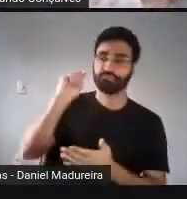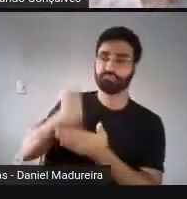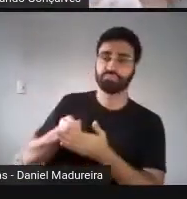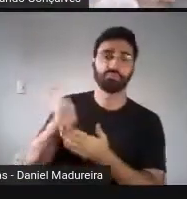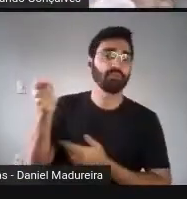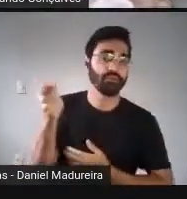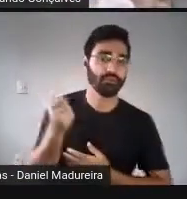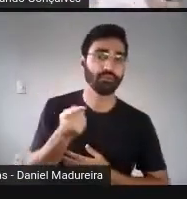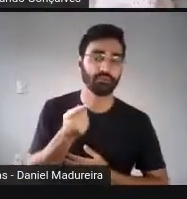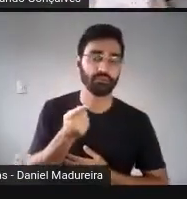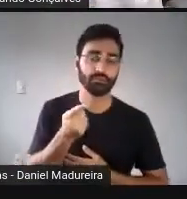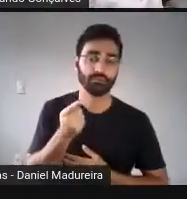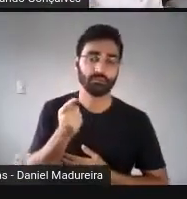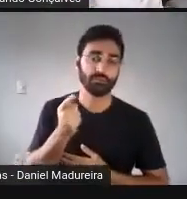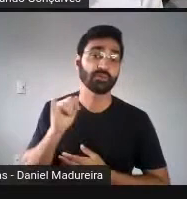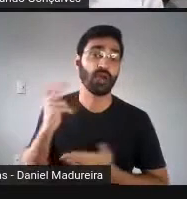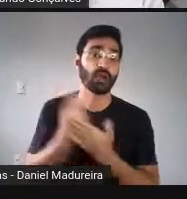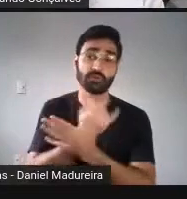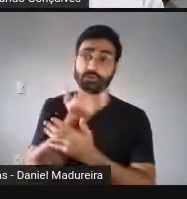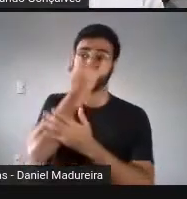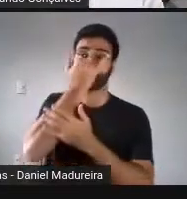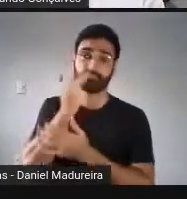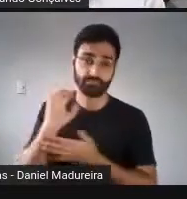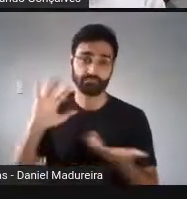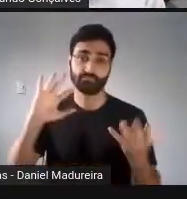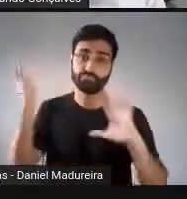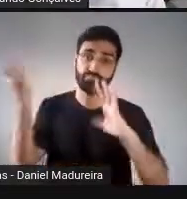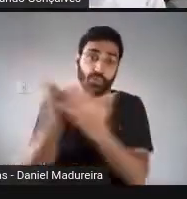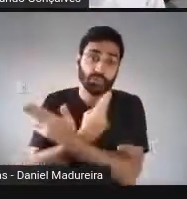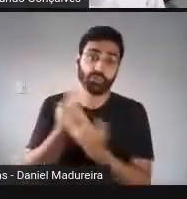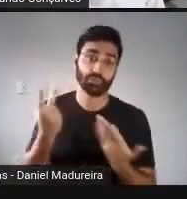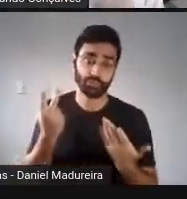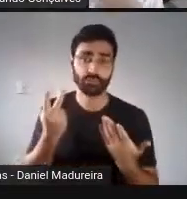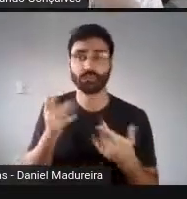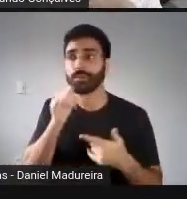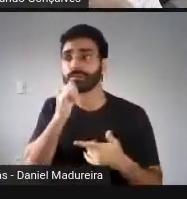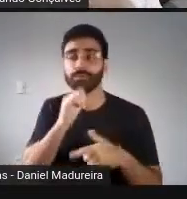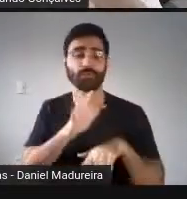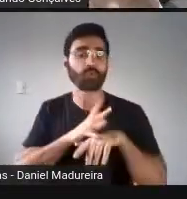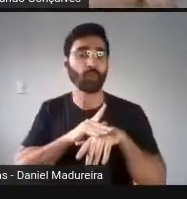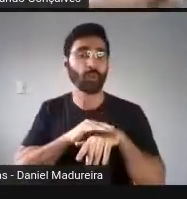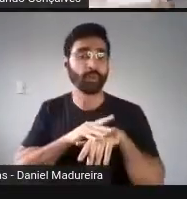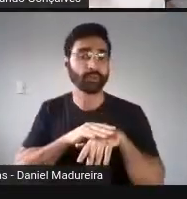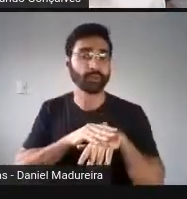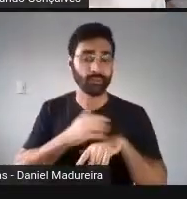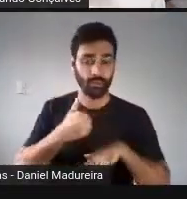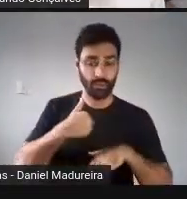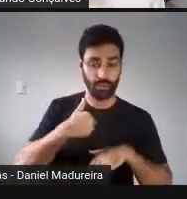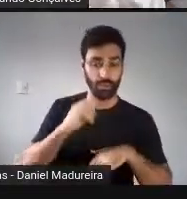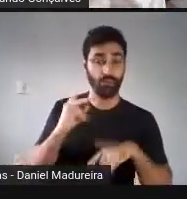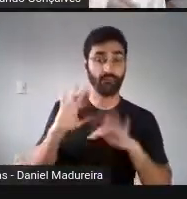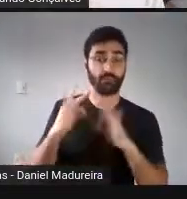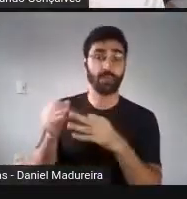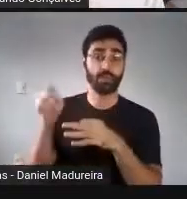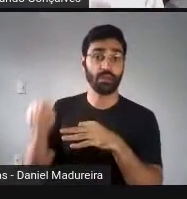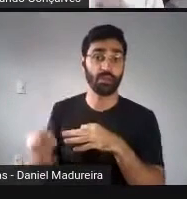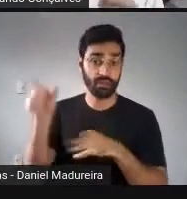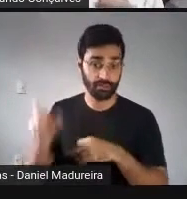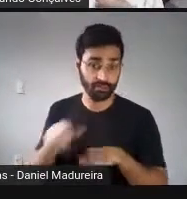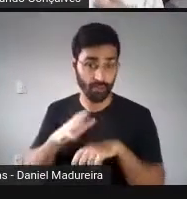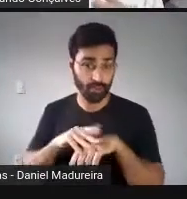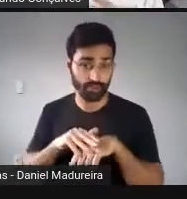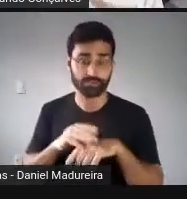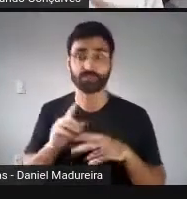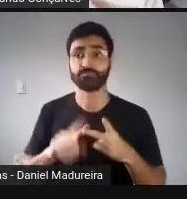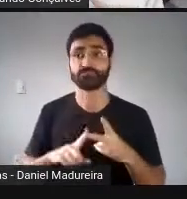para eu suportar os imprevistos que vão aparecer na minha vida. Seja um problema de doença minha ou de alguém da minha família, seja